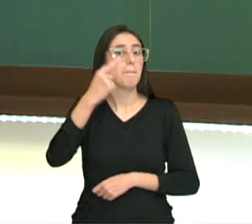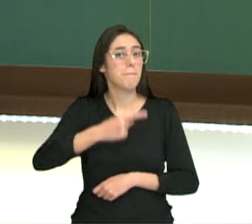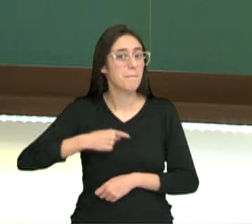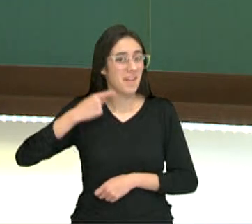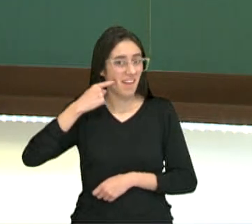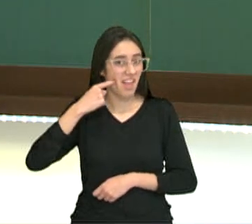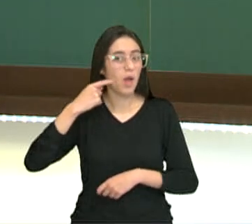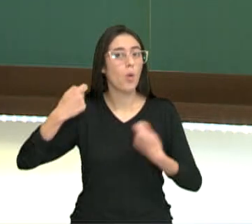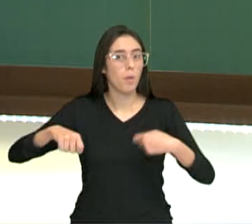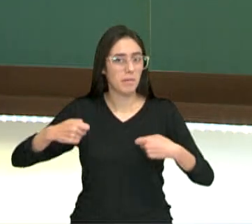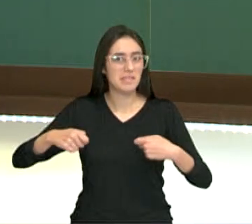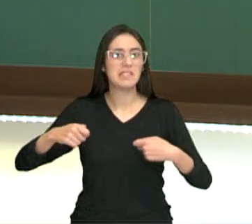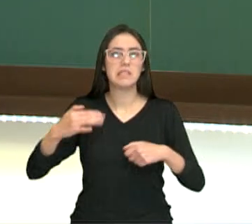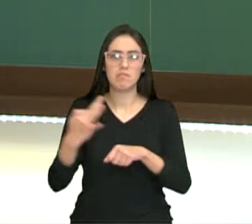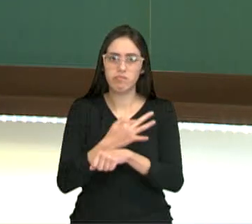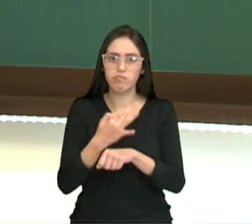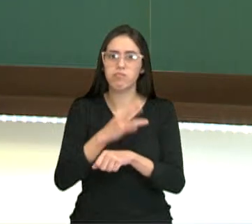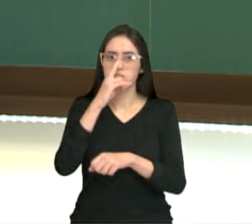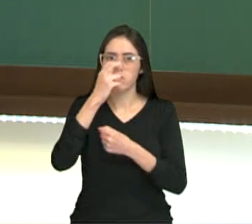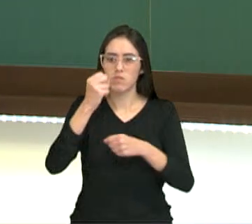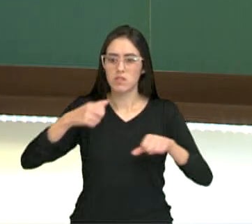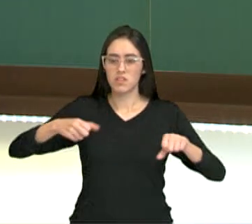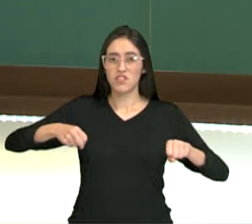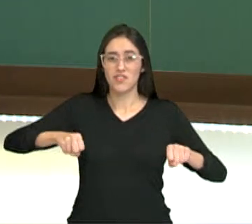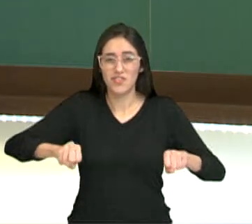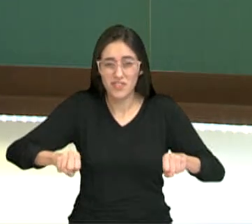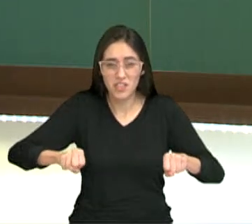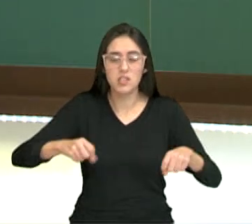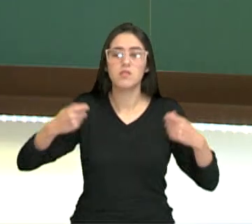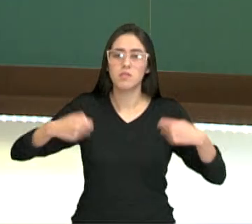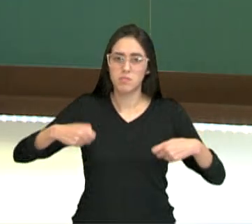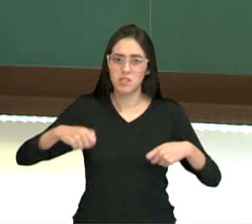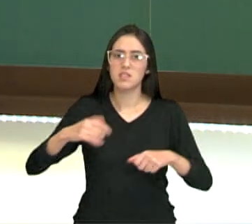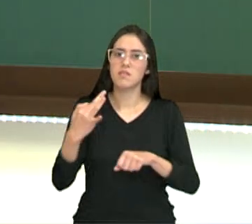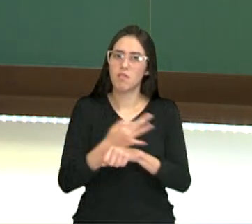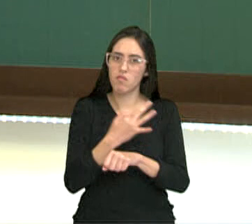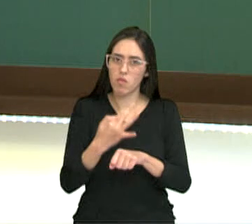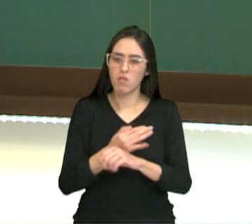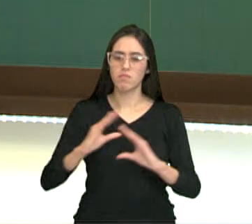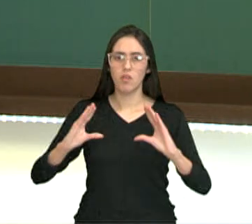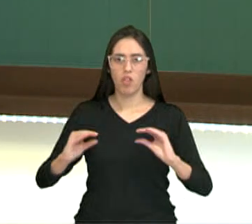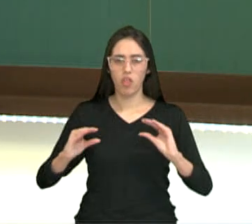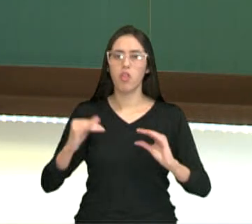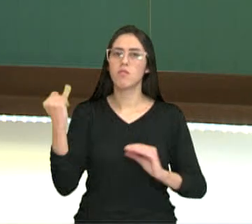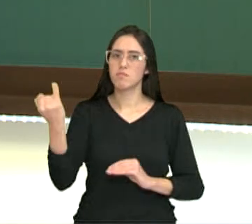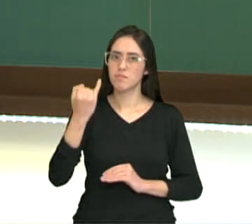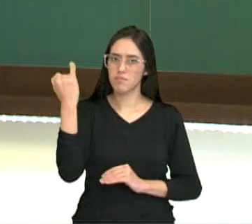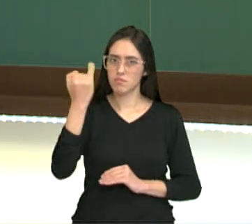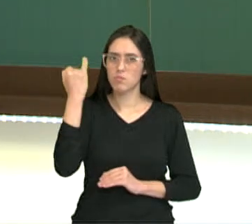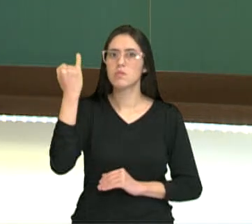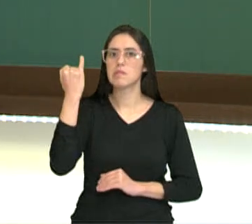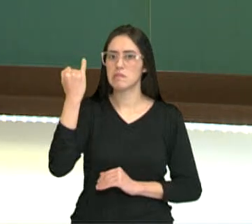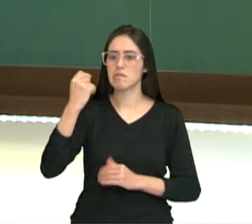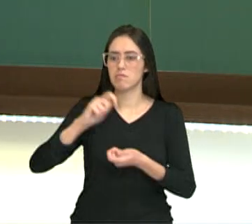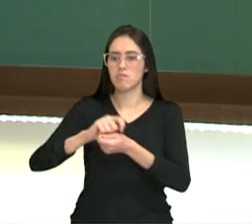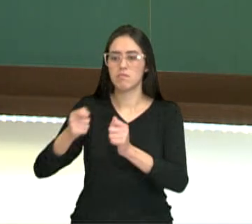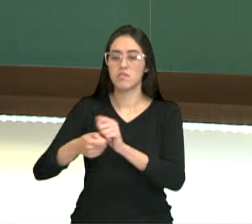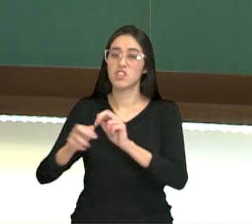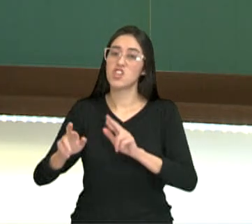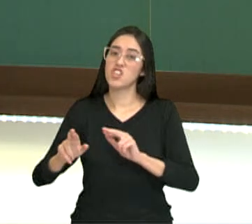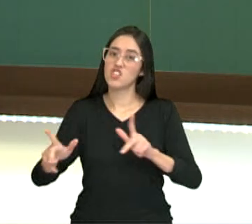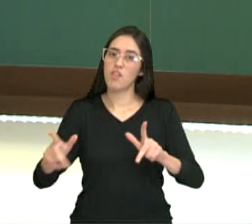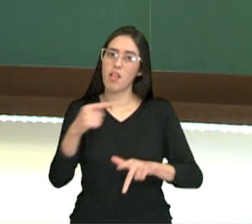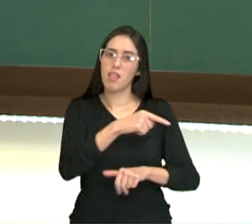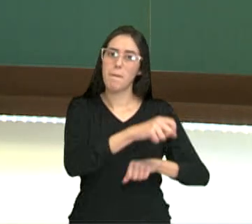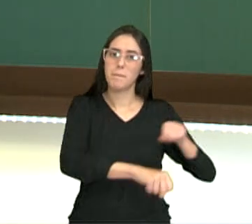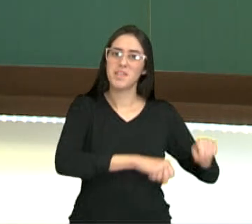dos freios, sistema de amortecimento ali, não é mesmo? Essas são apenas algumas das adaptações